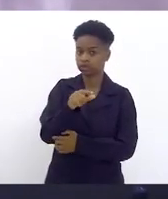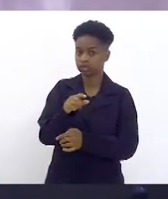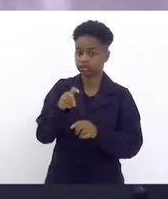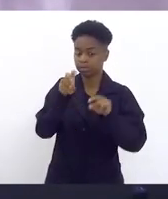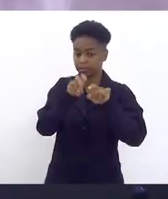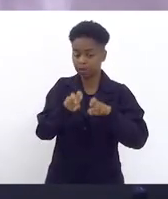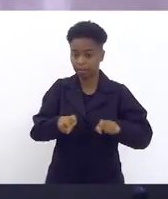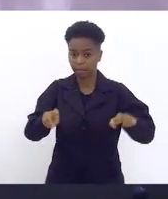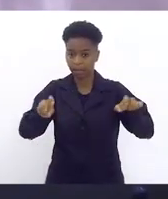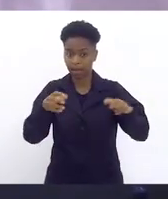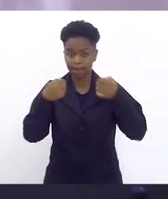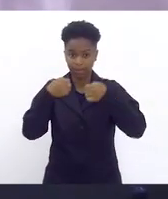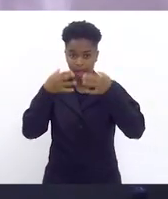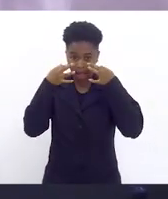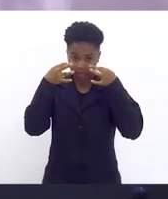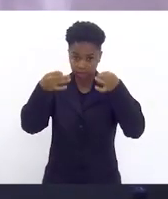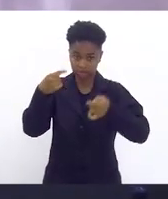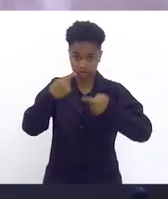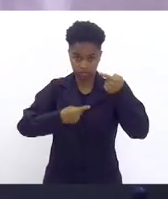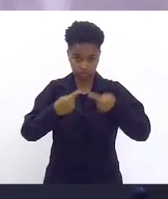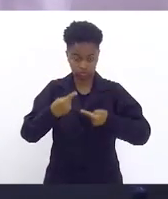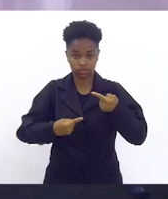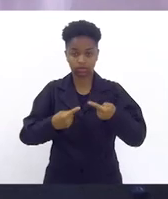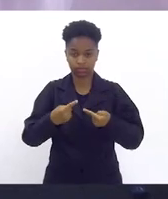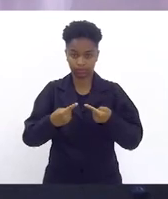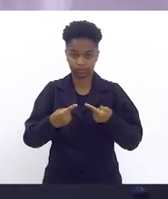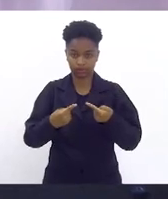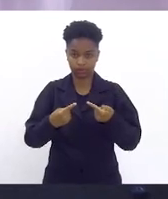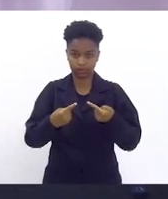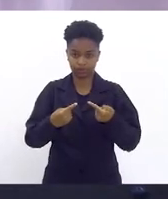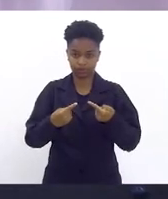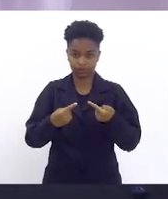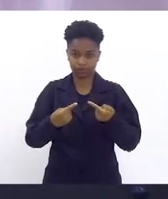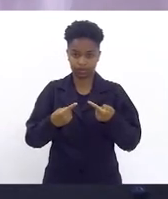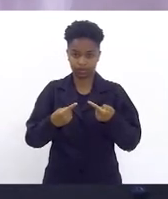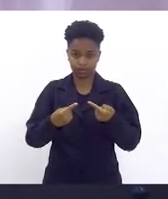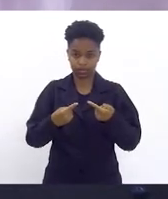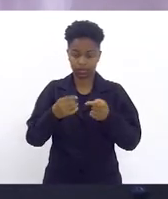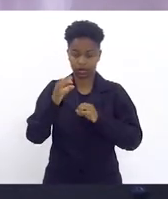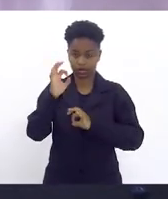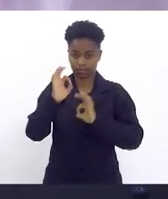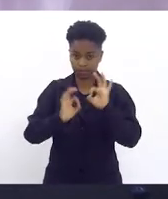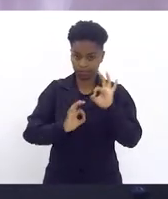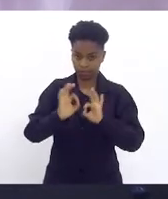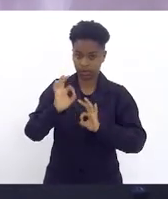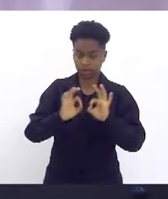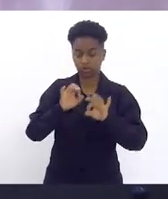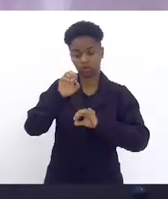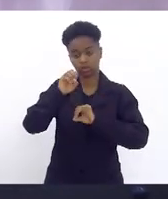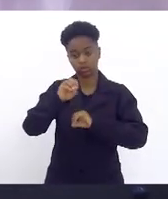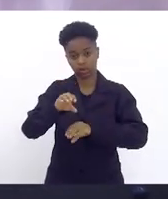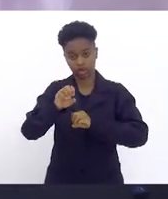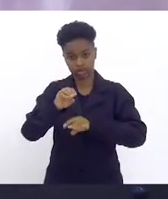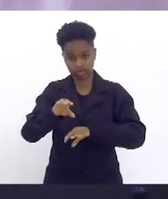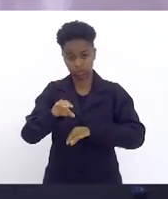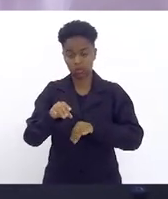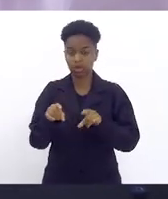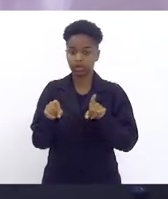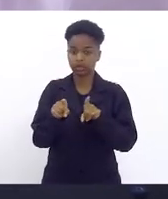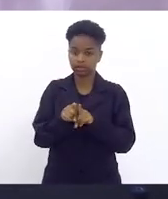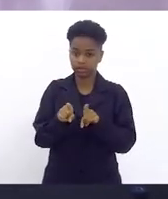se atentassem a discussão do plano de educação e